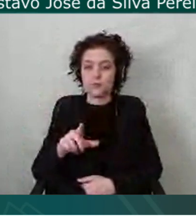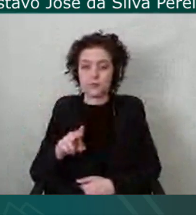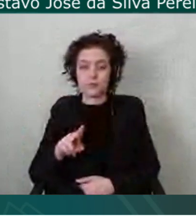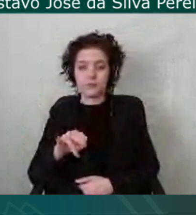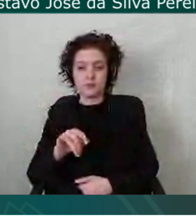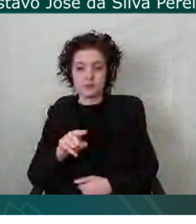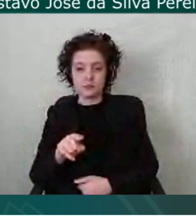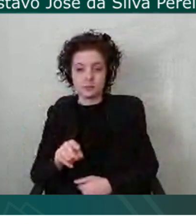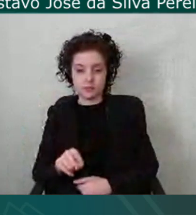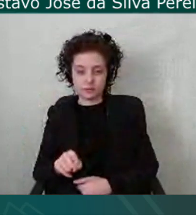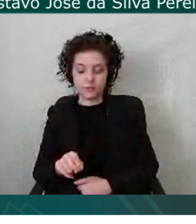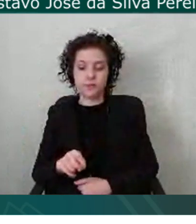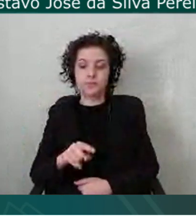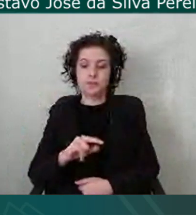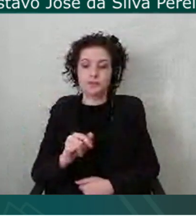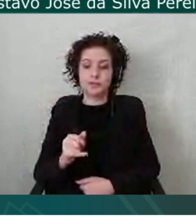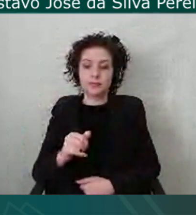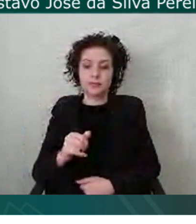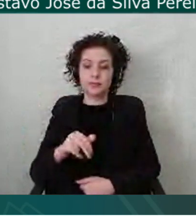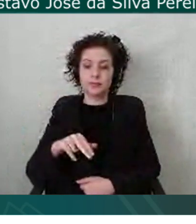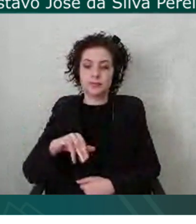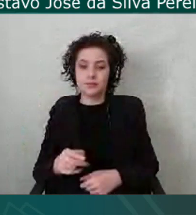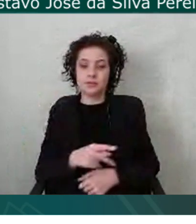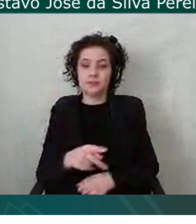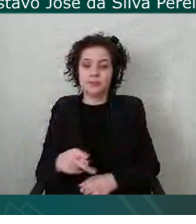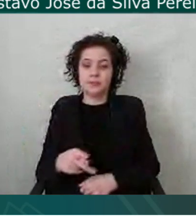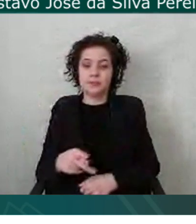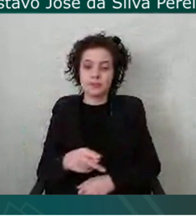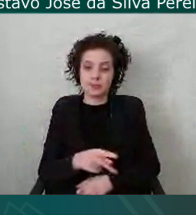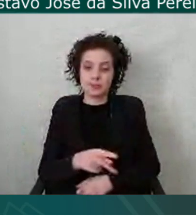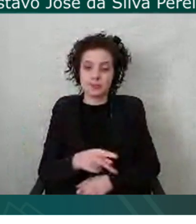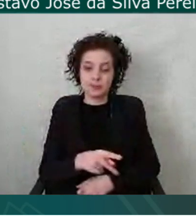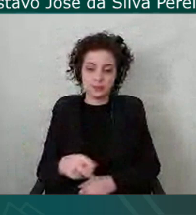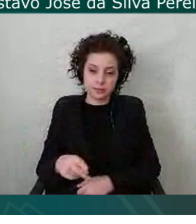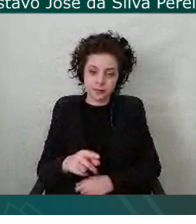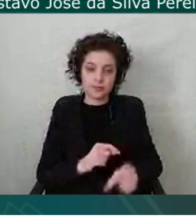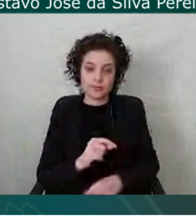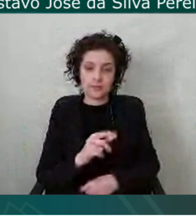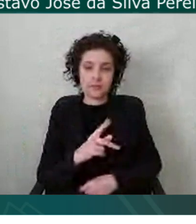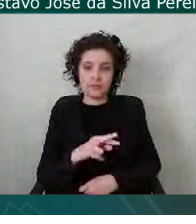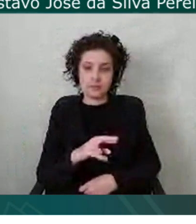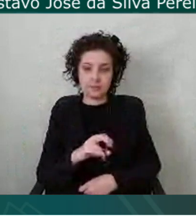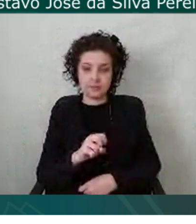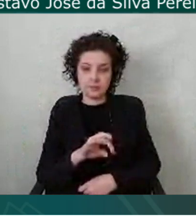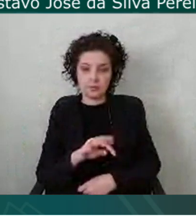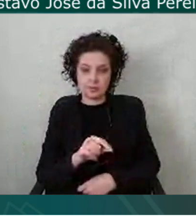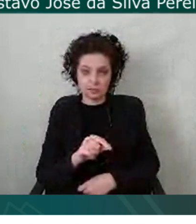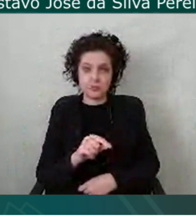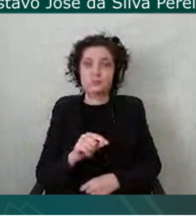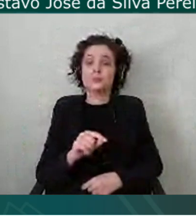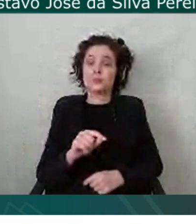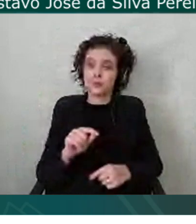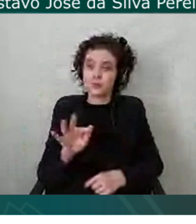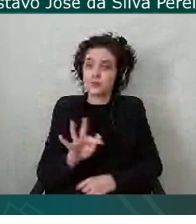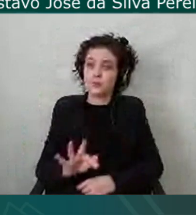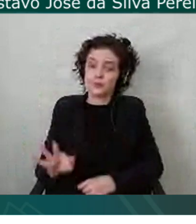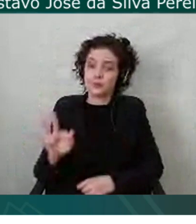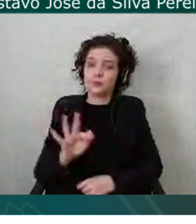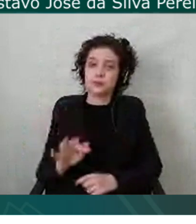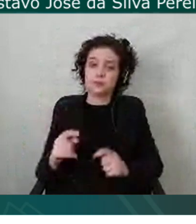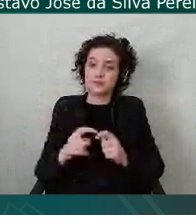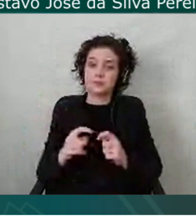que é professor adjunto do Departamento de Microimunoparasito da Escola Paulista de Medicina, e ele tem se dedicado ao estudo